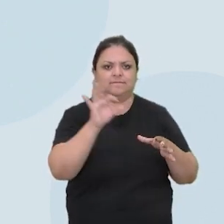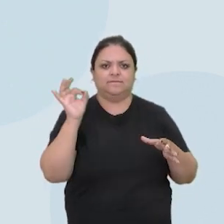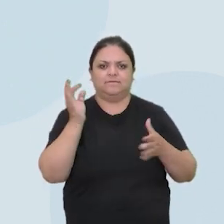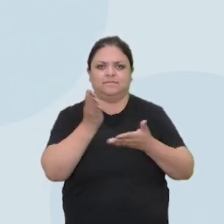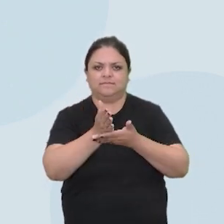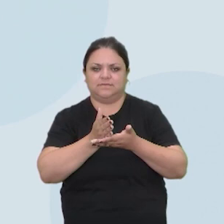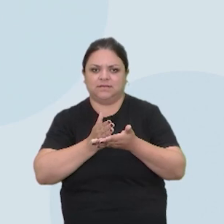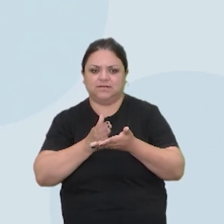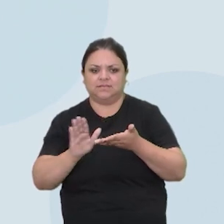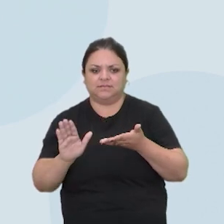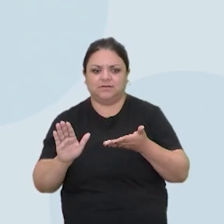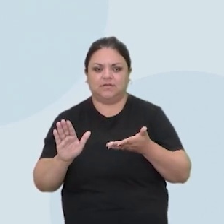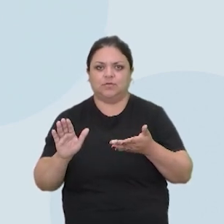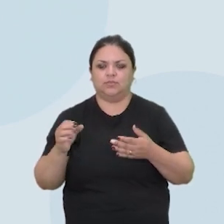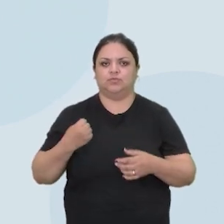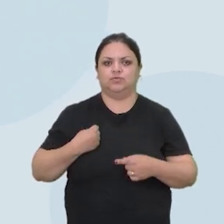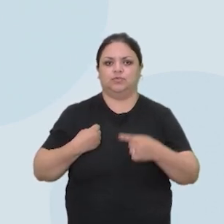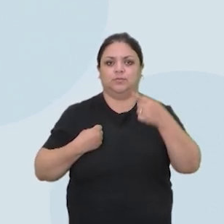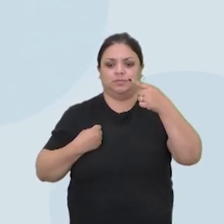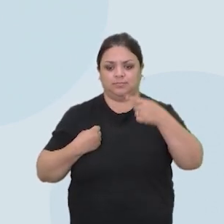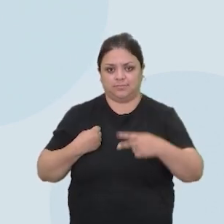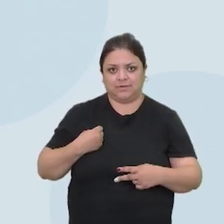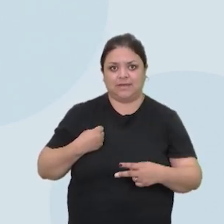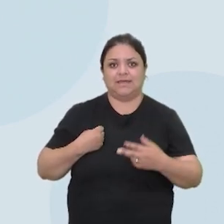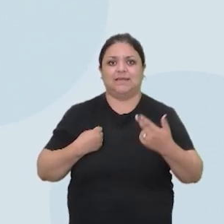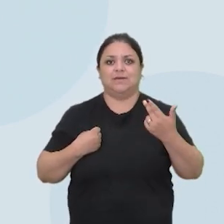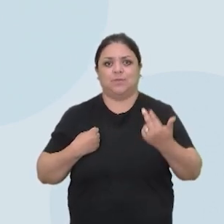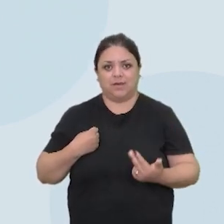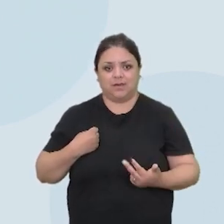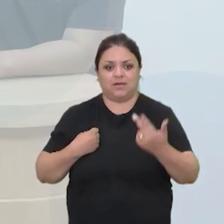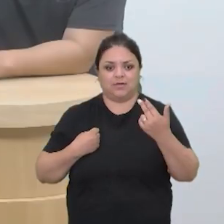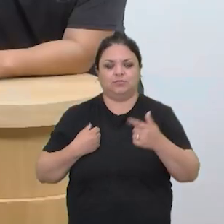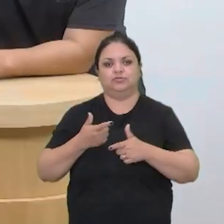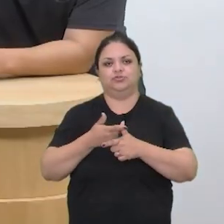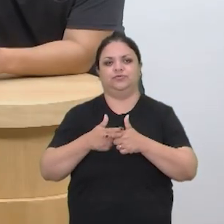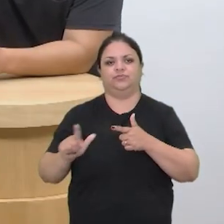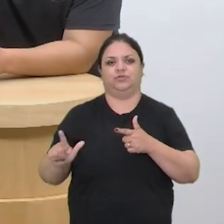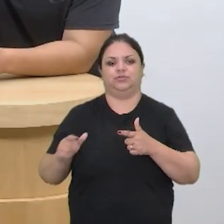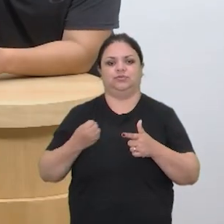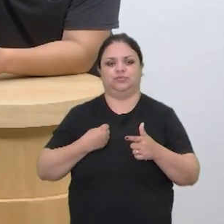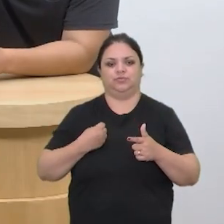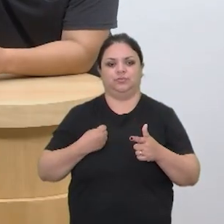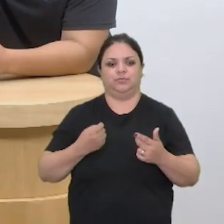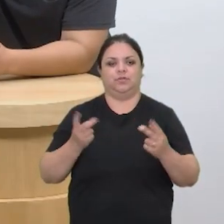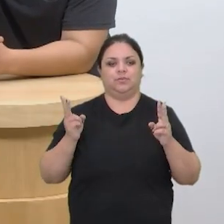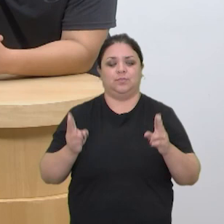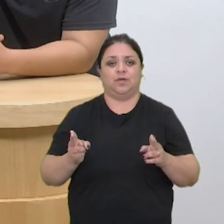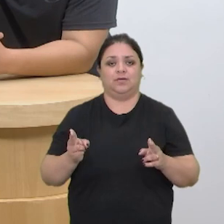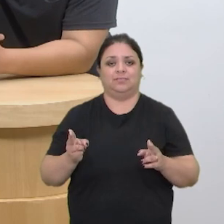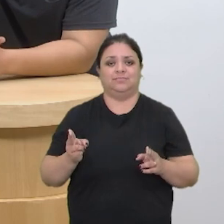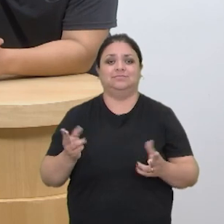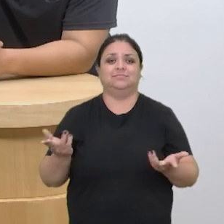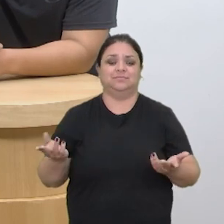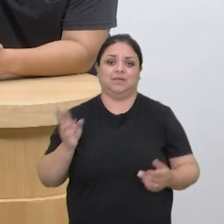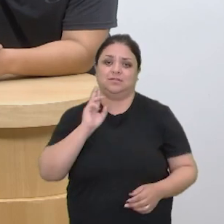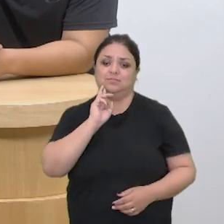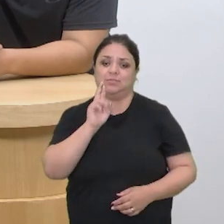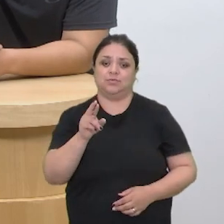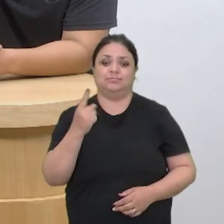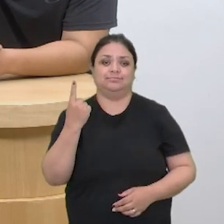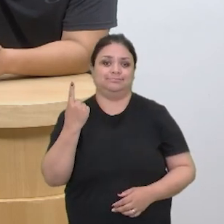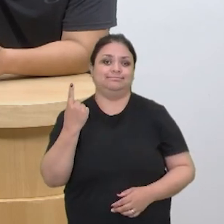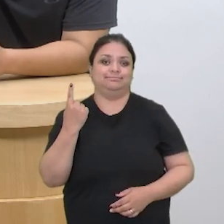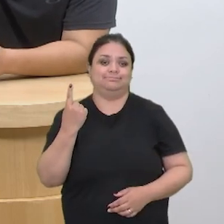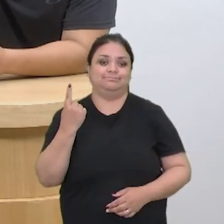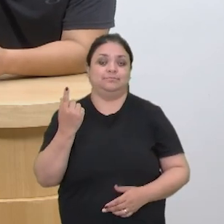cima é o mesmo número de baixo, a gente está dividindo o mesmo número por ele mesmo. Isso dá? 1. Muito bem. Se esse